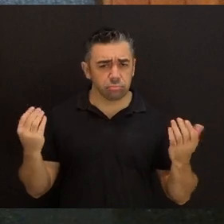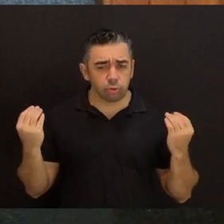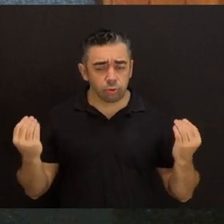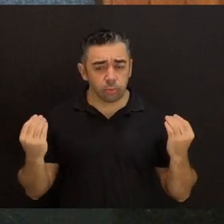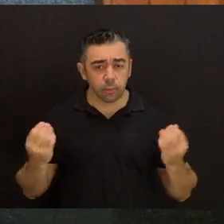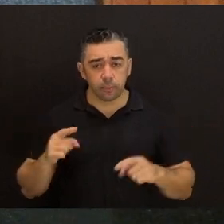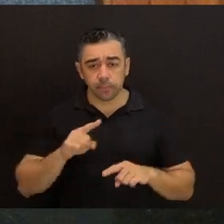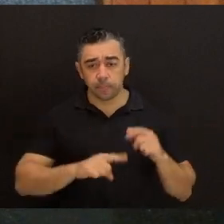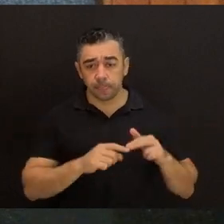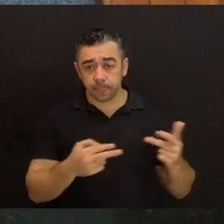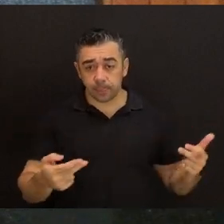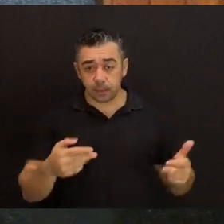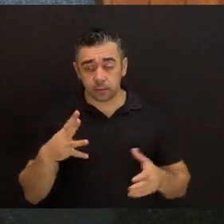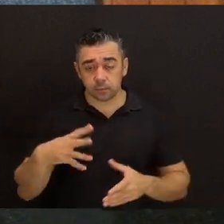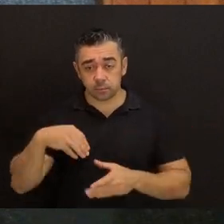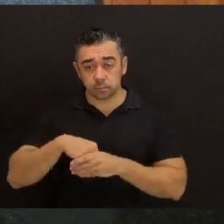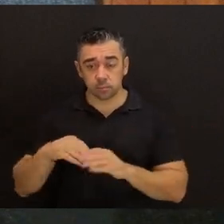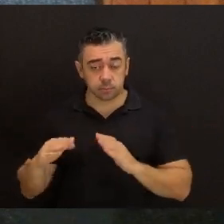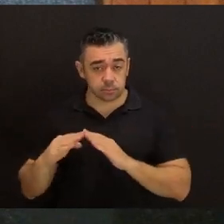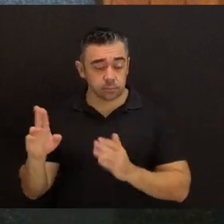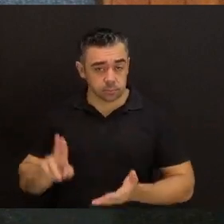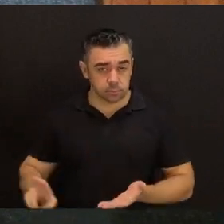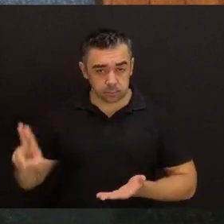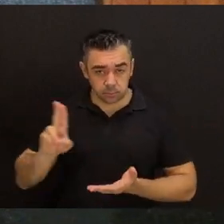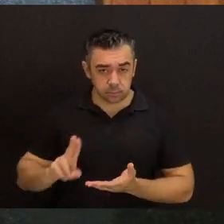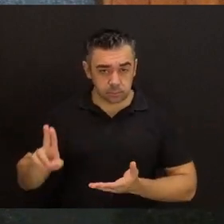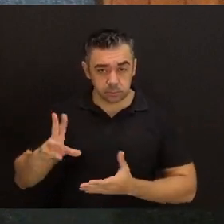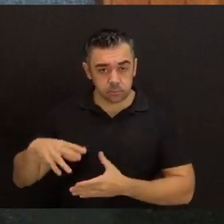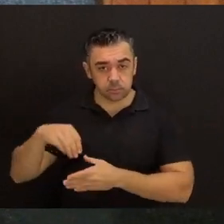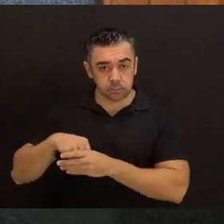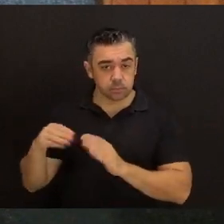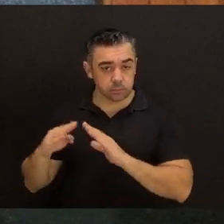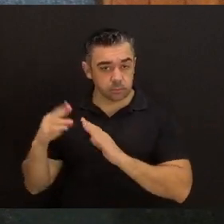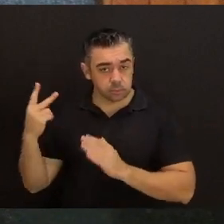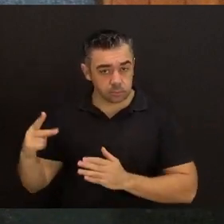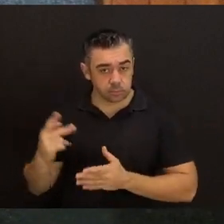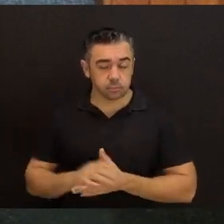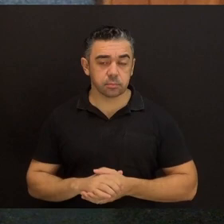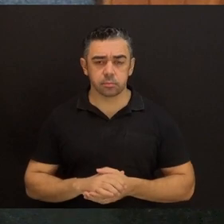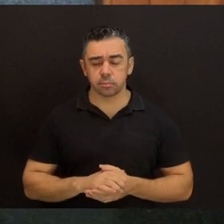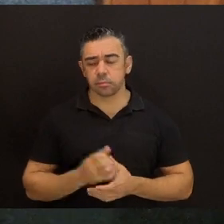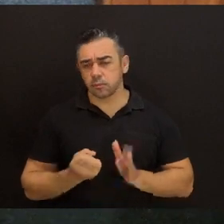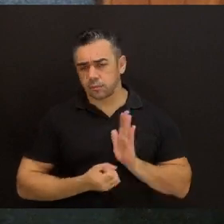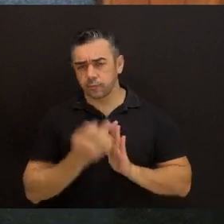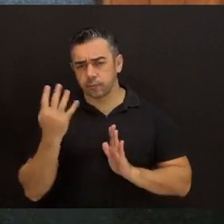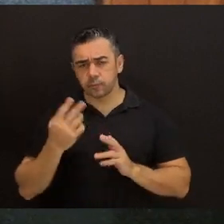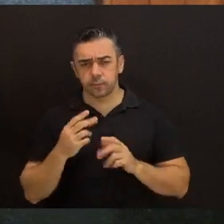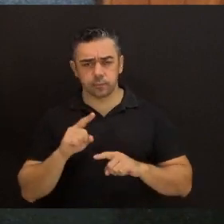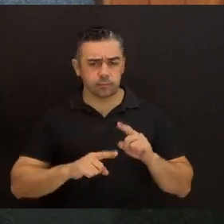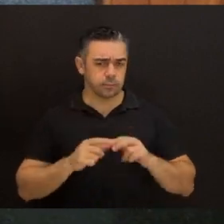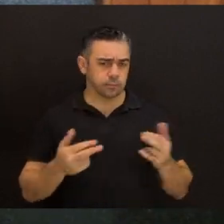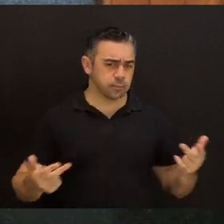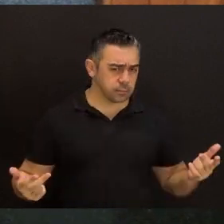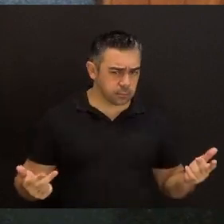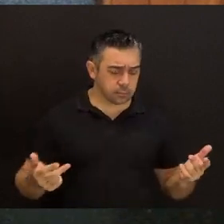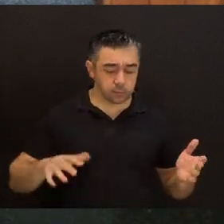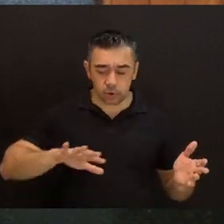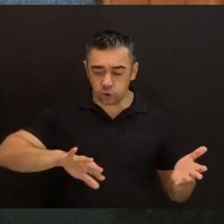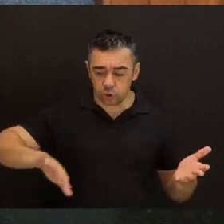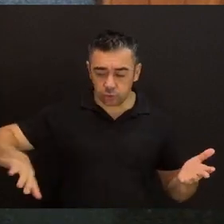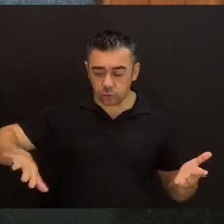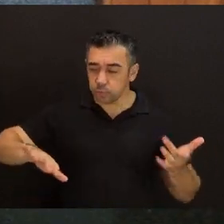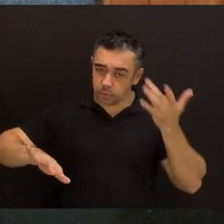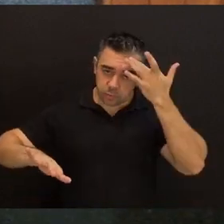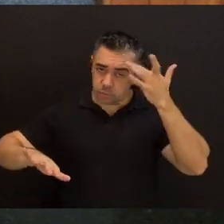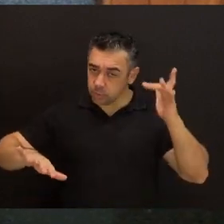objetos que estavam sendo utilizados dentro da residência dele e vários materiais Nós deixamos um pouco de lado porque nós